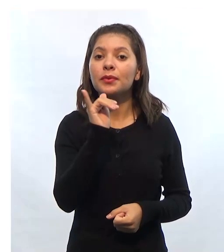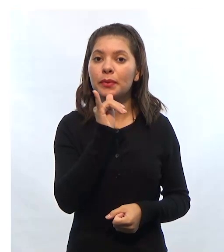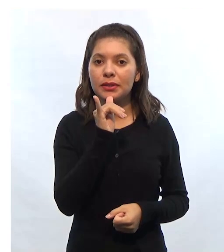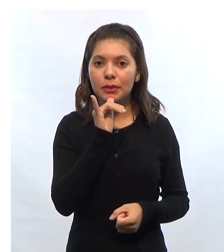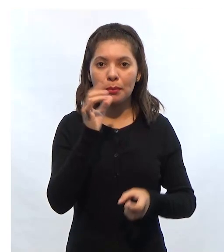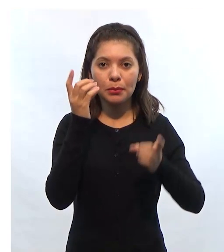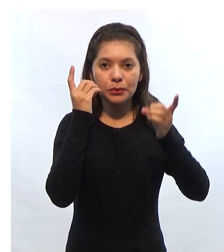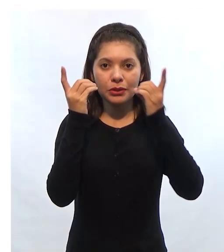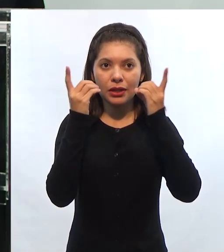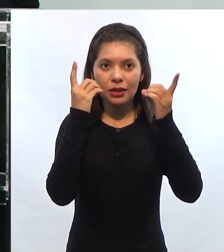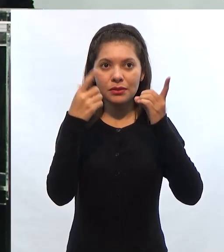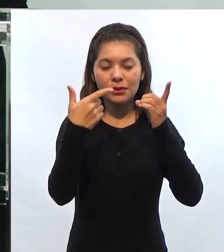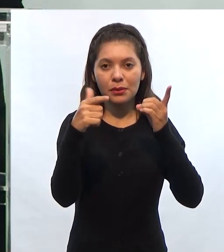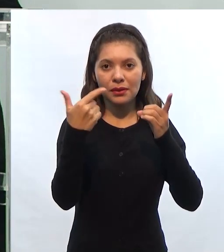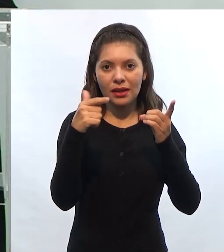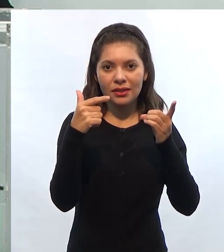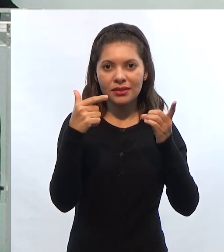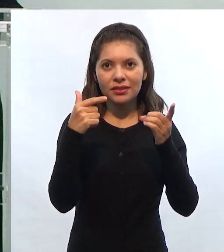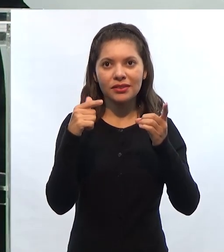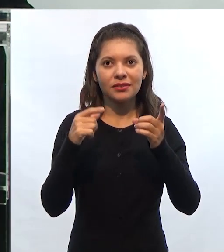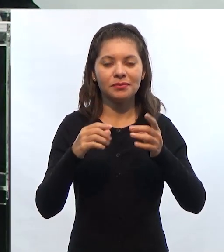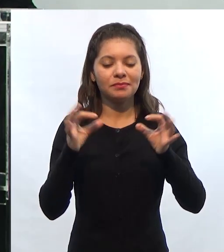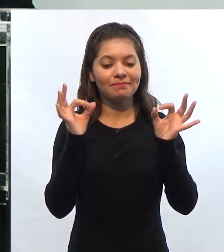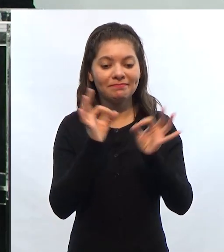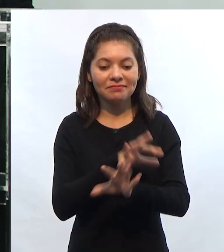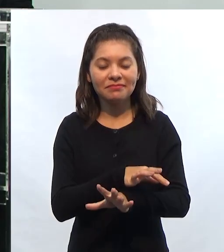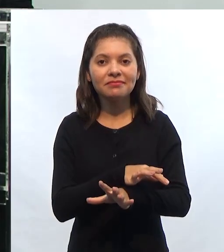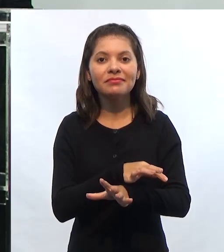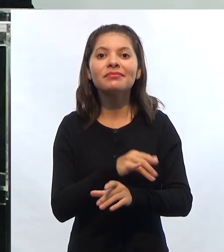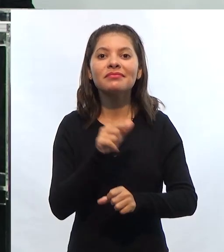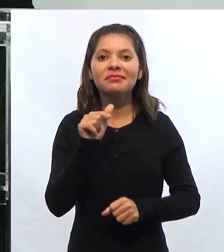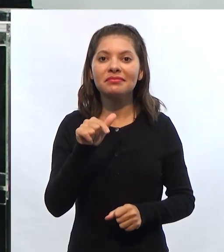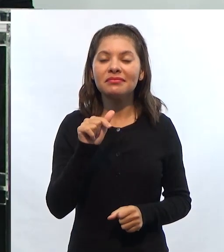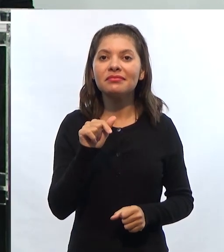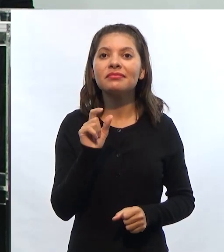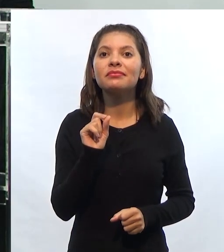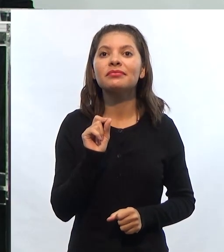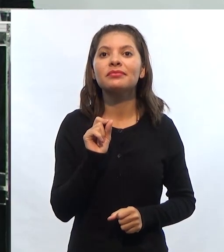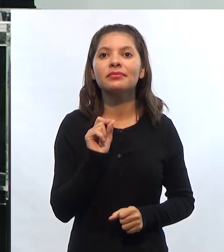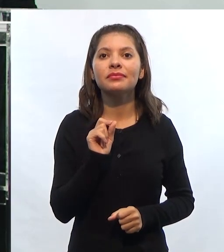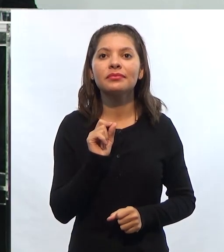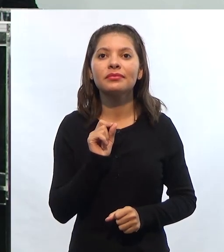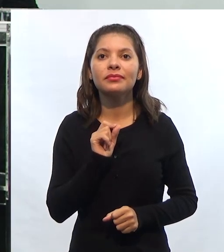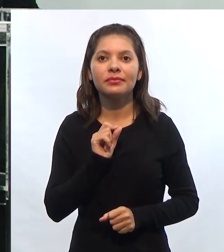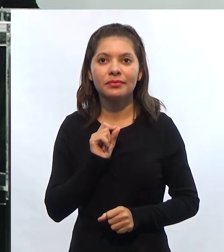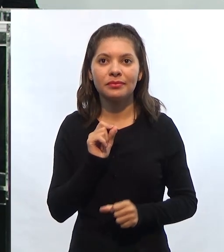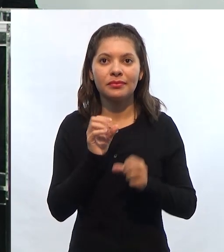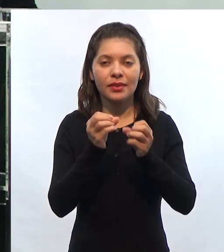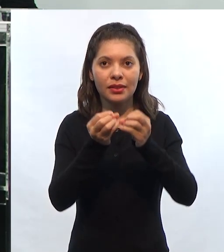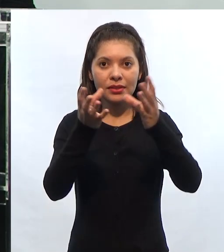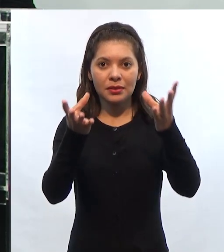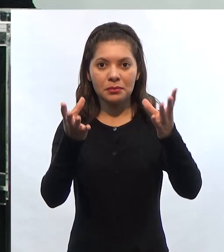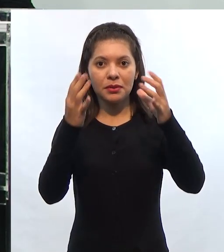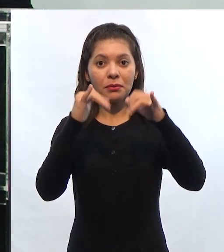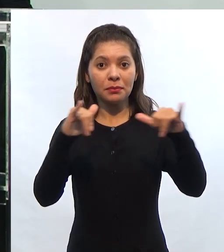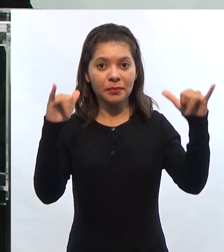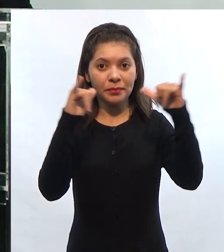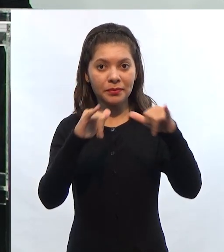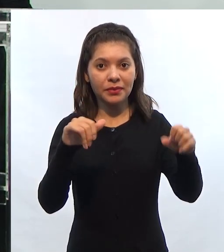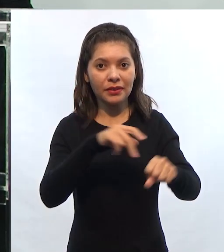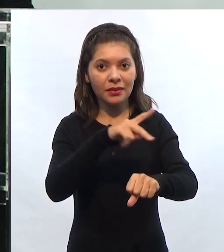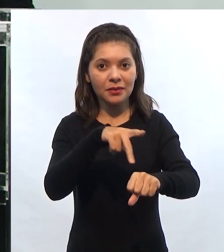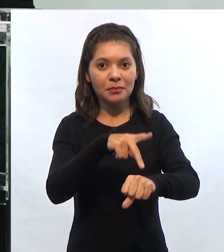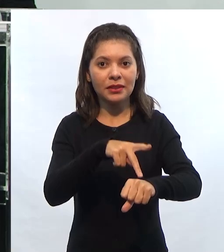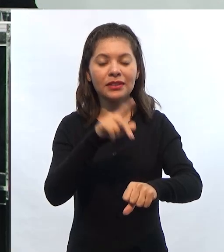Um exemplo de dado secundário que a gente acabou de ter, né, está recebendo ainda